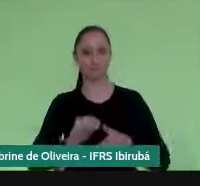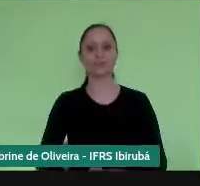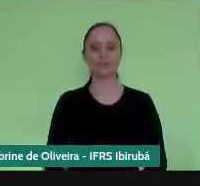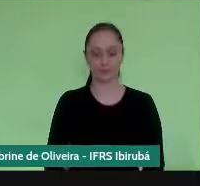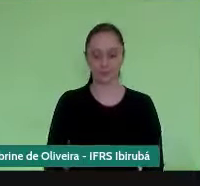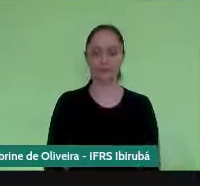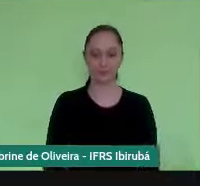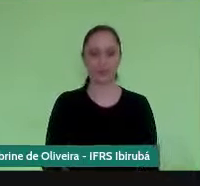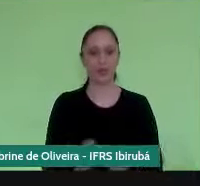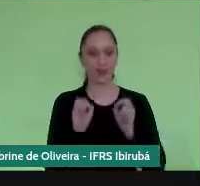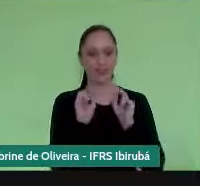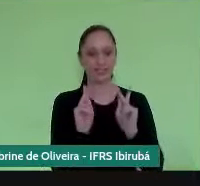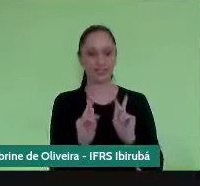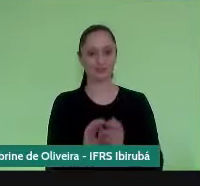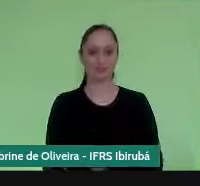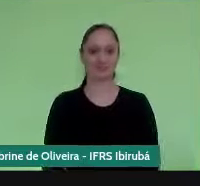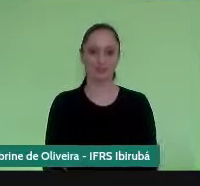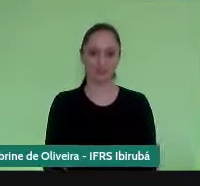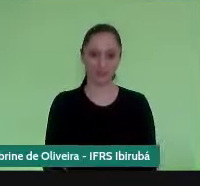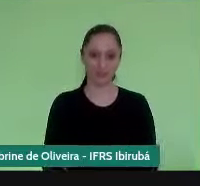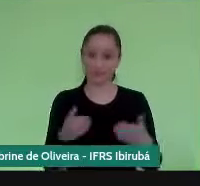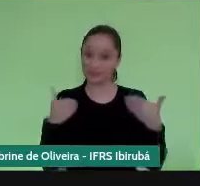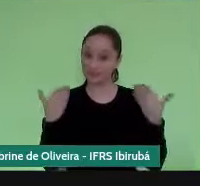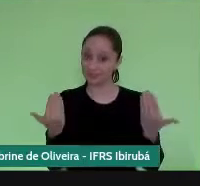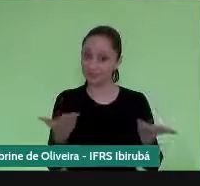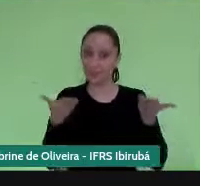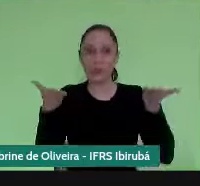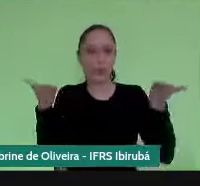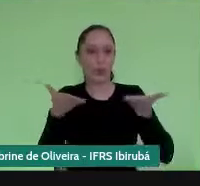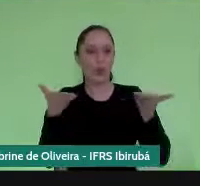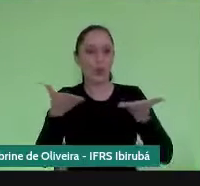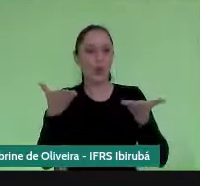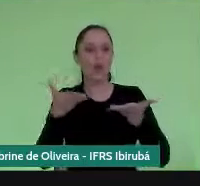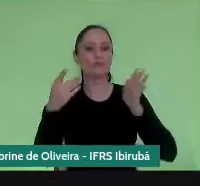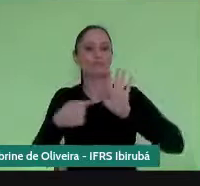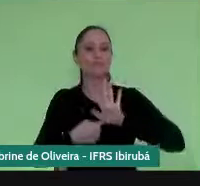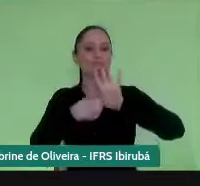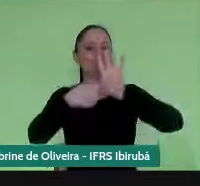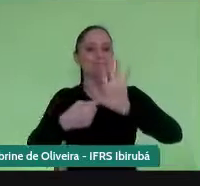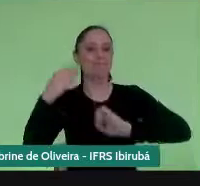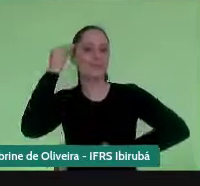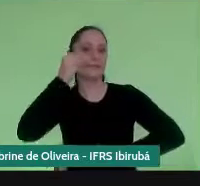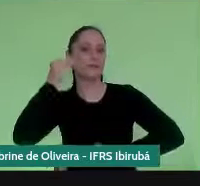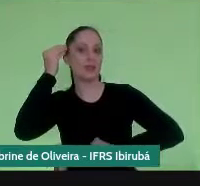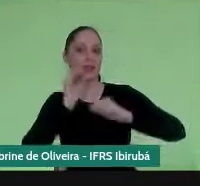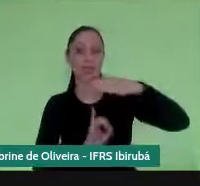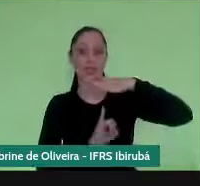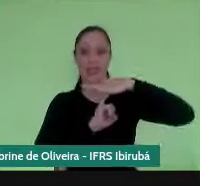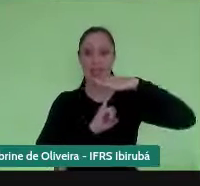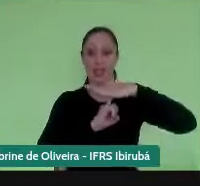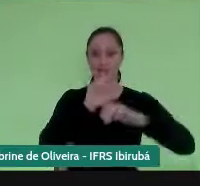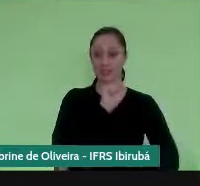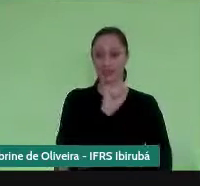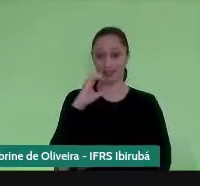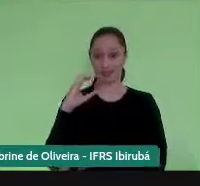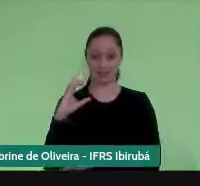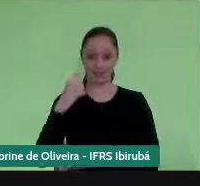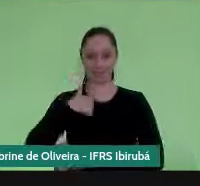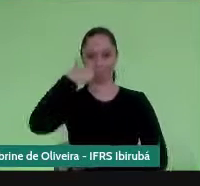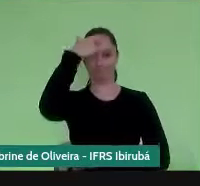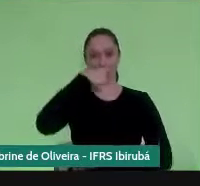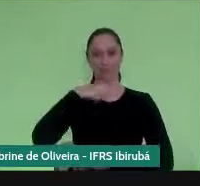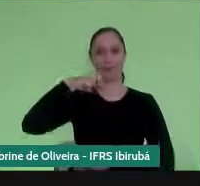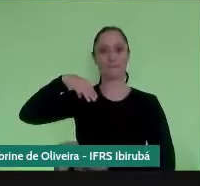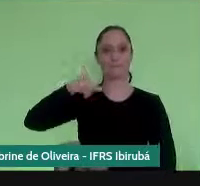Ok. Então, hoje eu vim trazer a experiência do Instituto Federal de Santa Catarina. Eu sou a Maria da Glória, eu